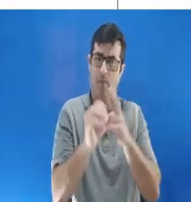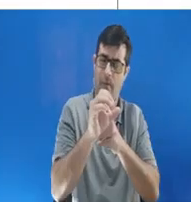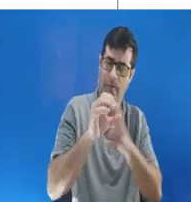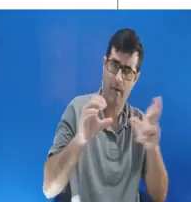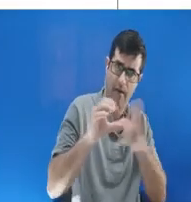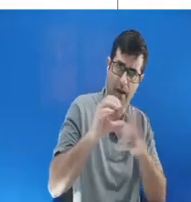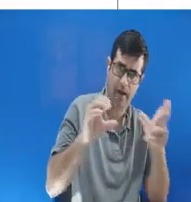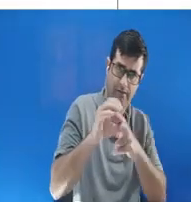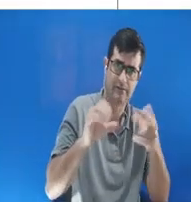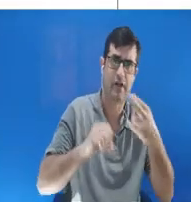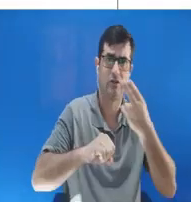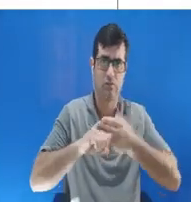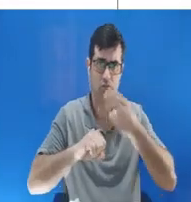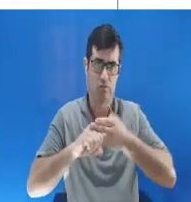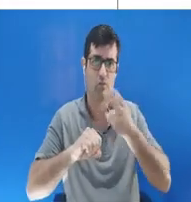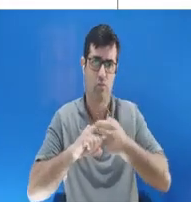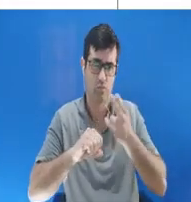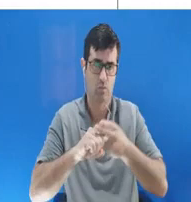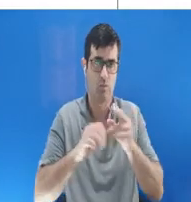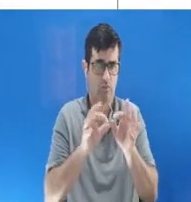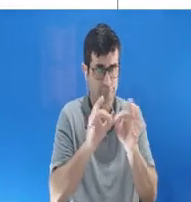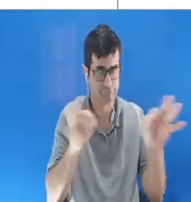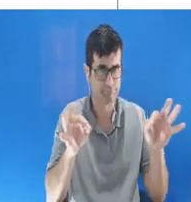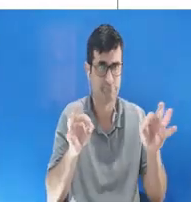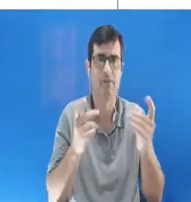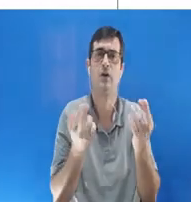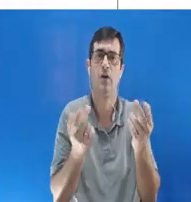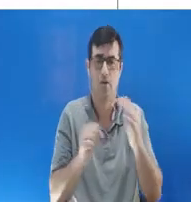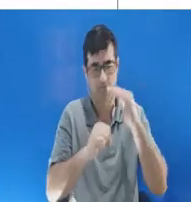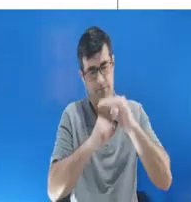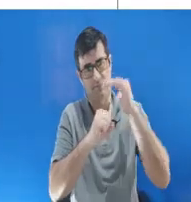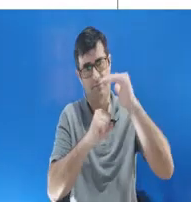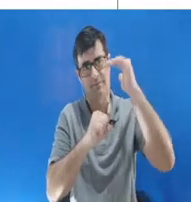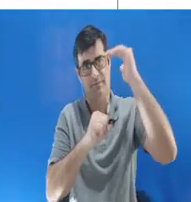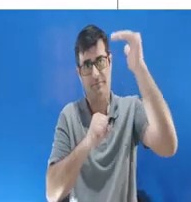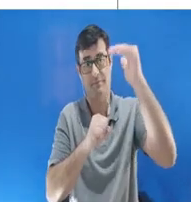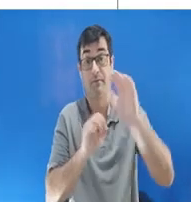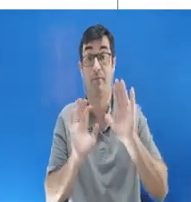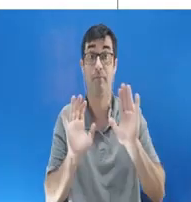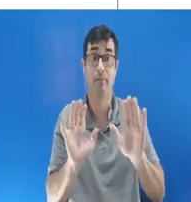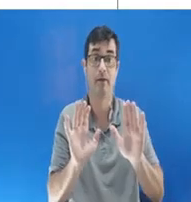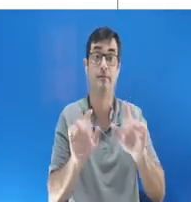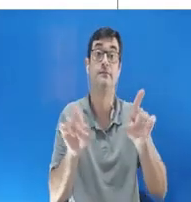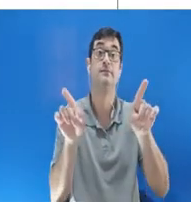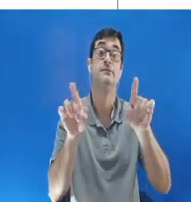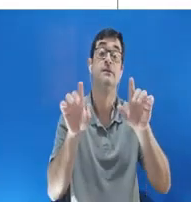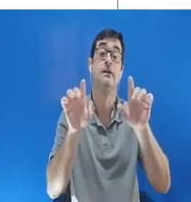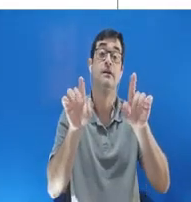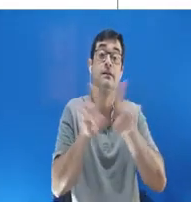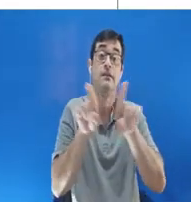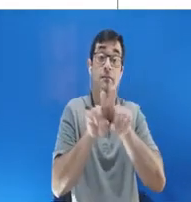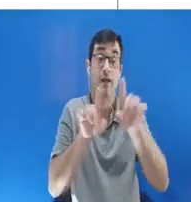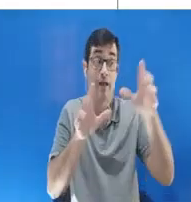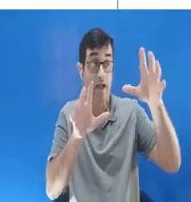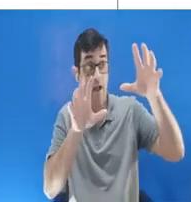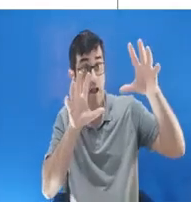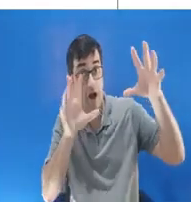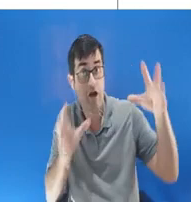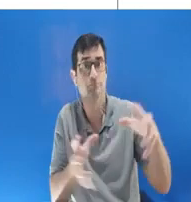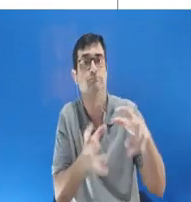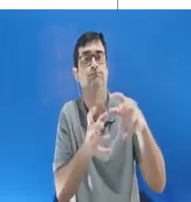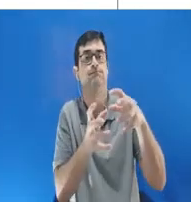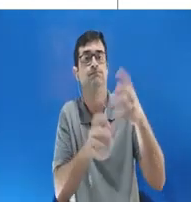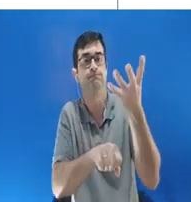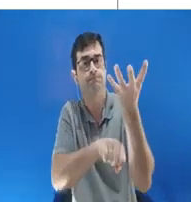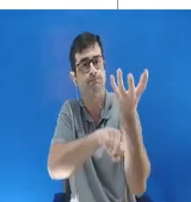do núcleo deveria ser a mesma, porque o número de camadas é o mesmo, mas eu estou aumentando a atração. E